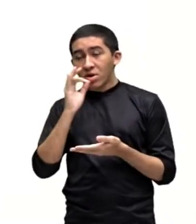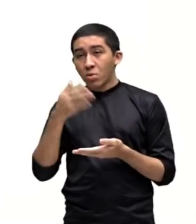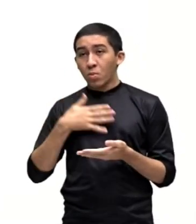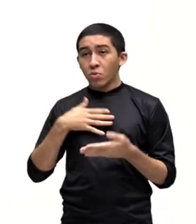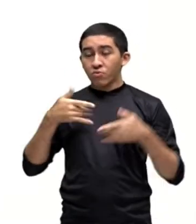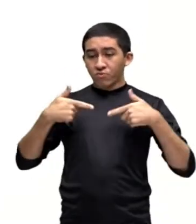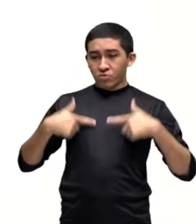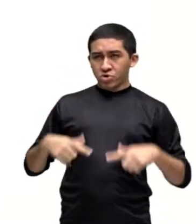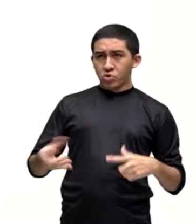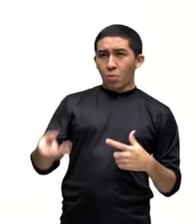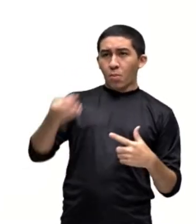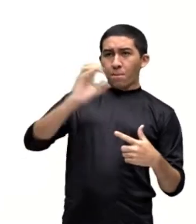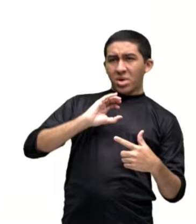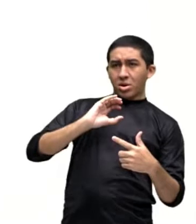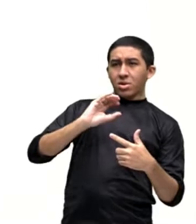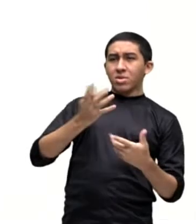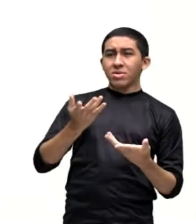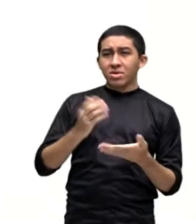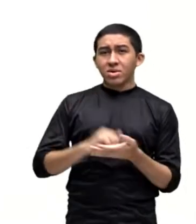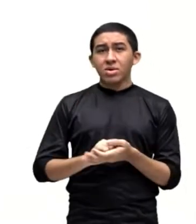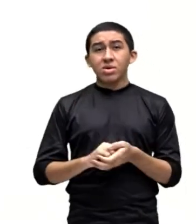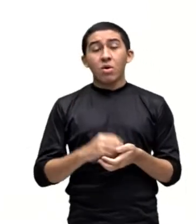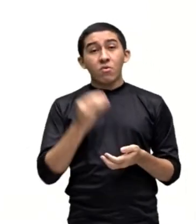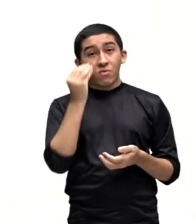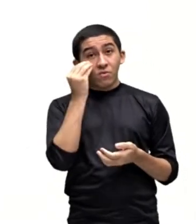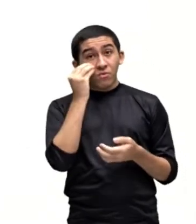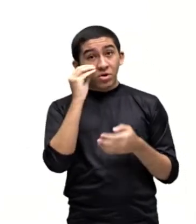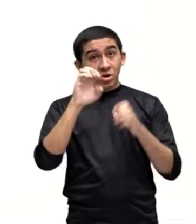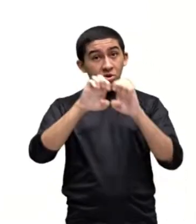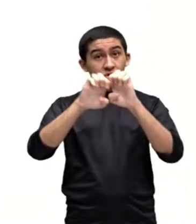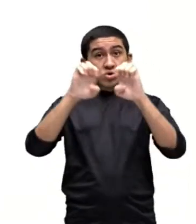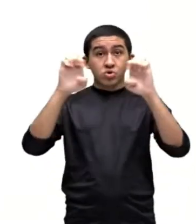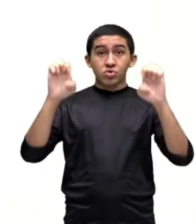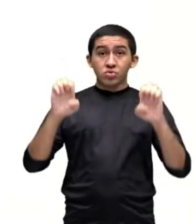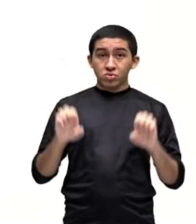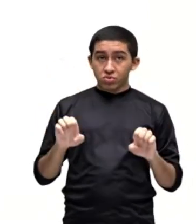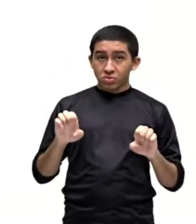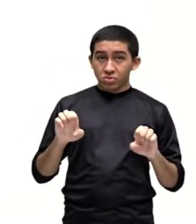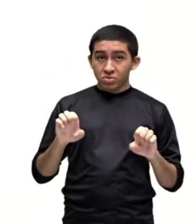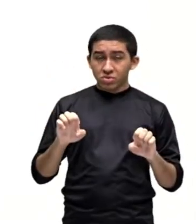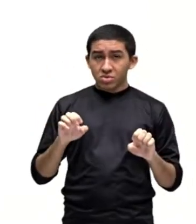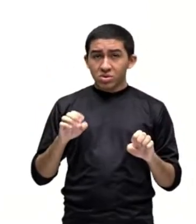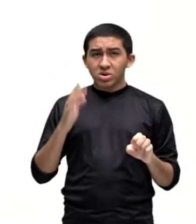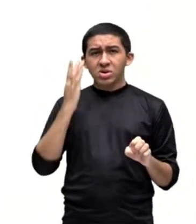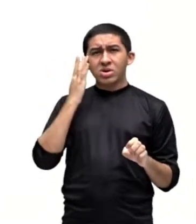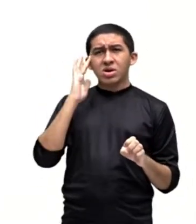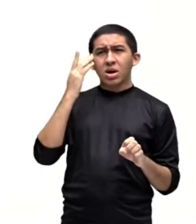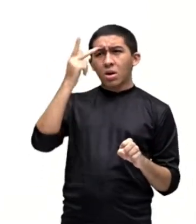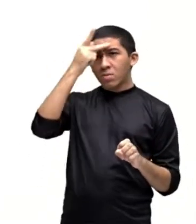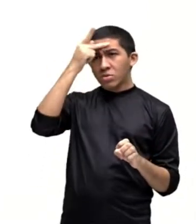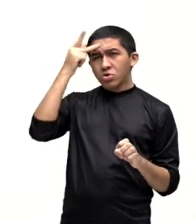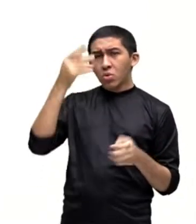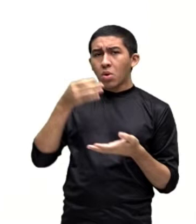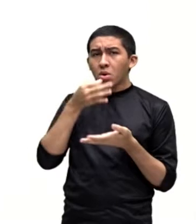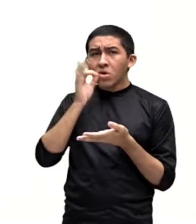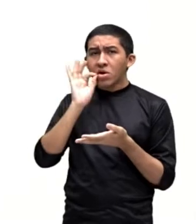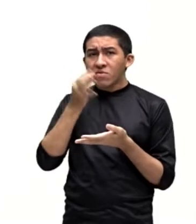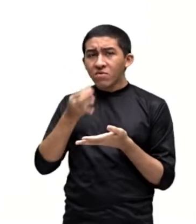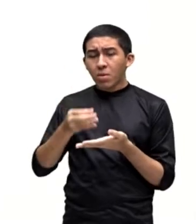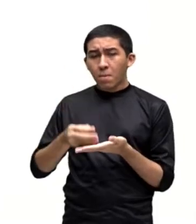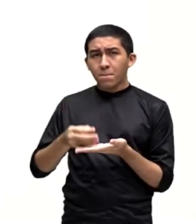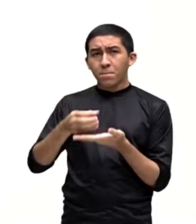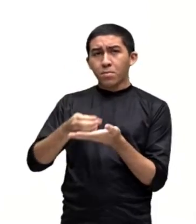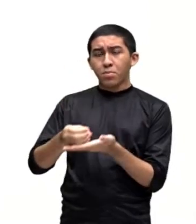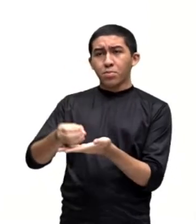Ora, olhando novamente a construção. Será que quando alguém derrama café no vestido novo